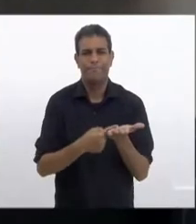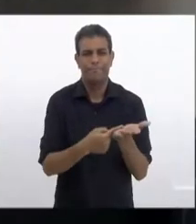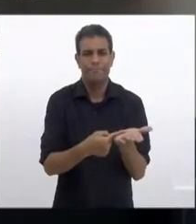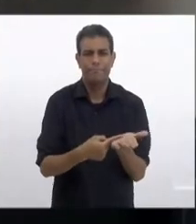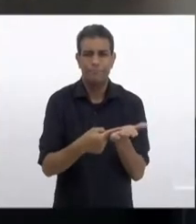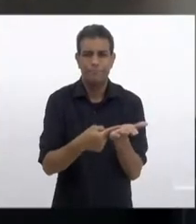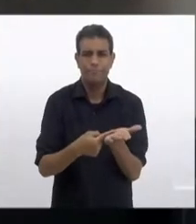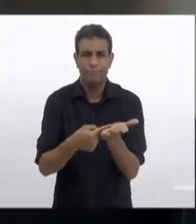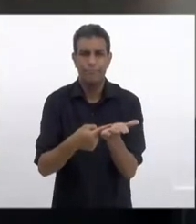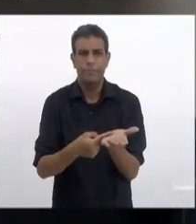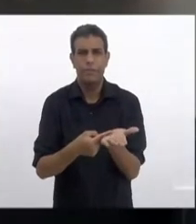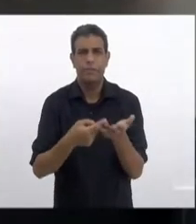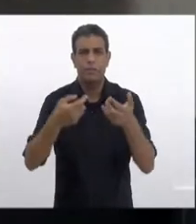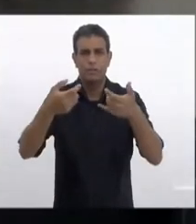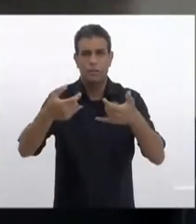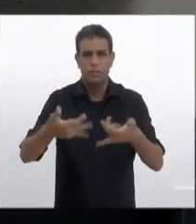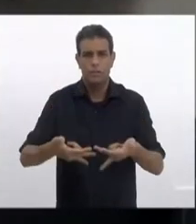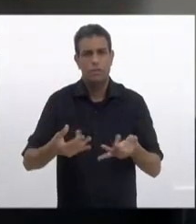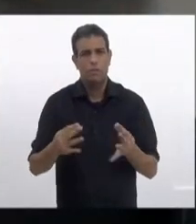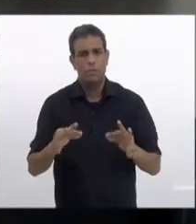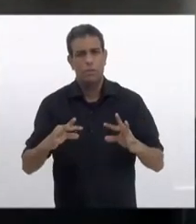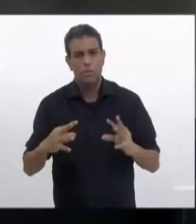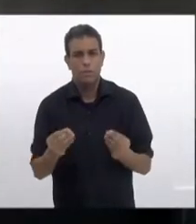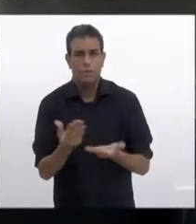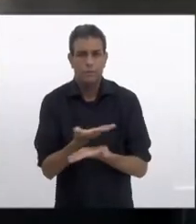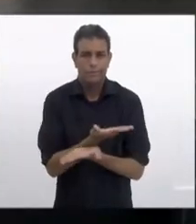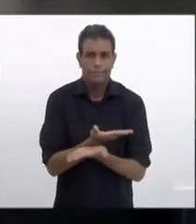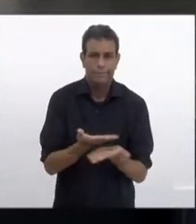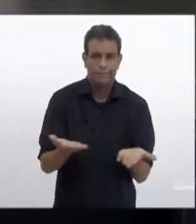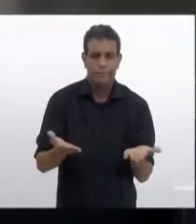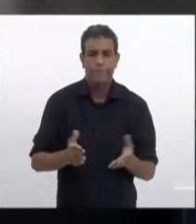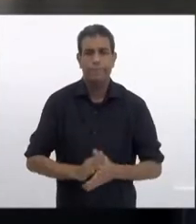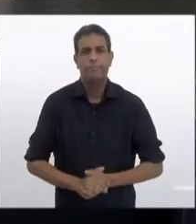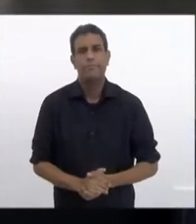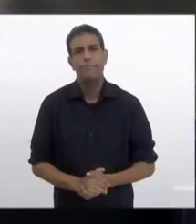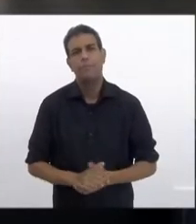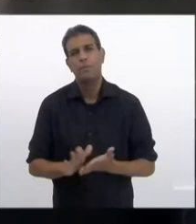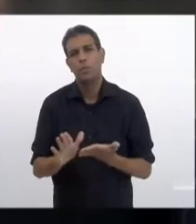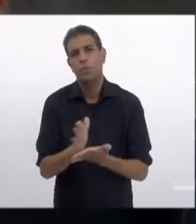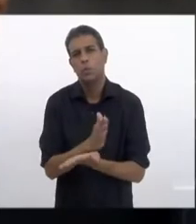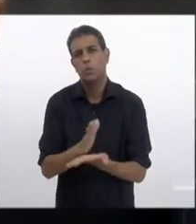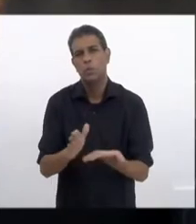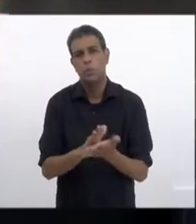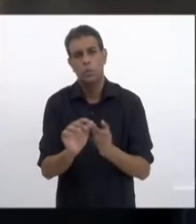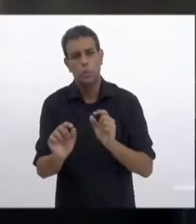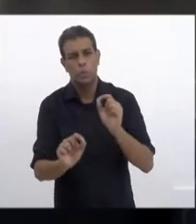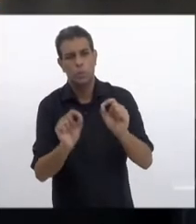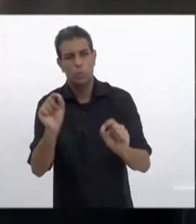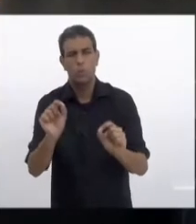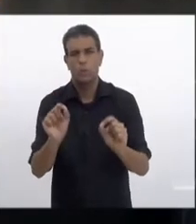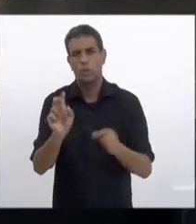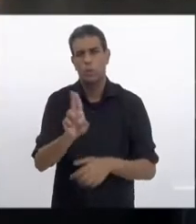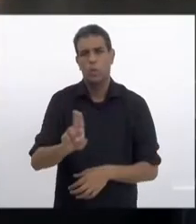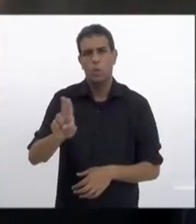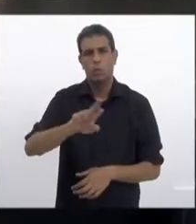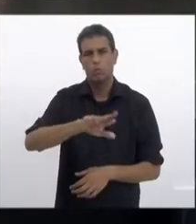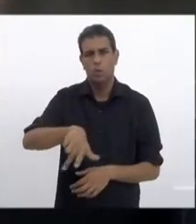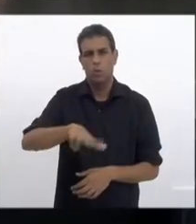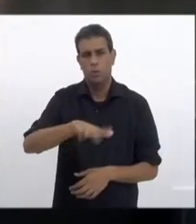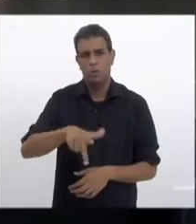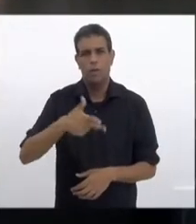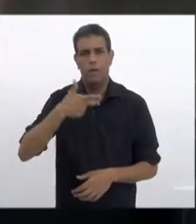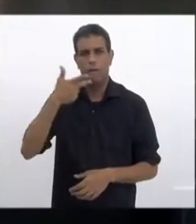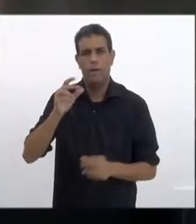início falado aos nossos assessores, alguns não vão estar fazendo uso da palavra dos